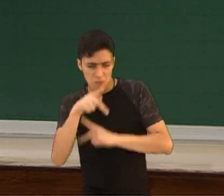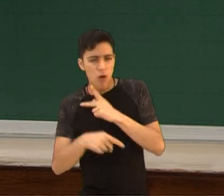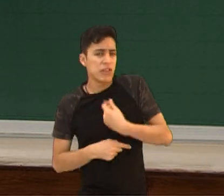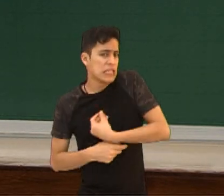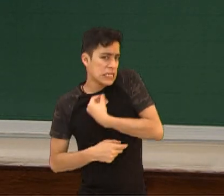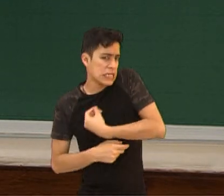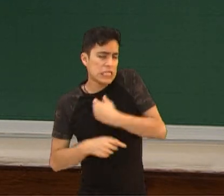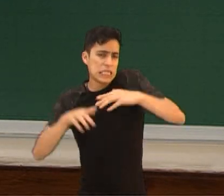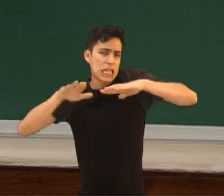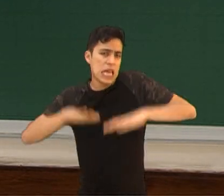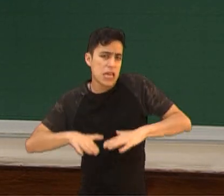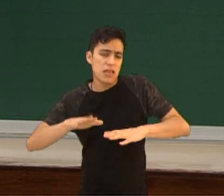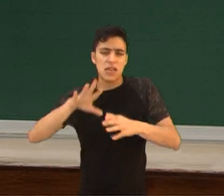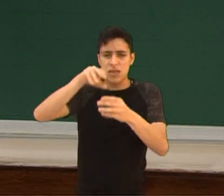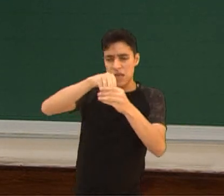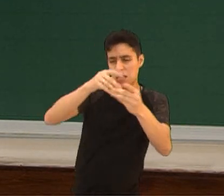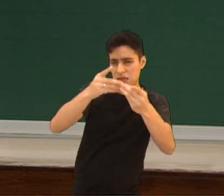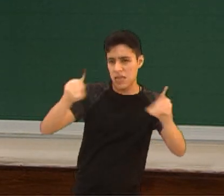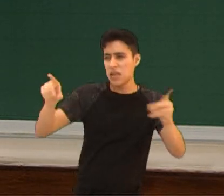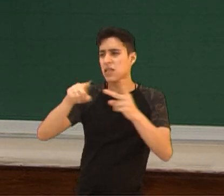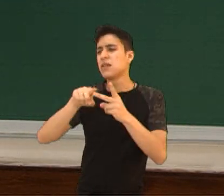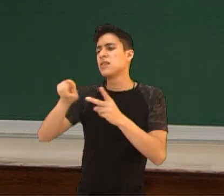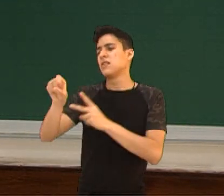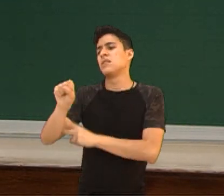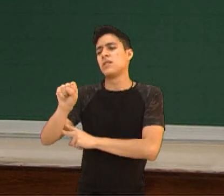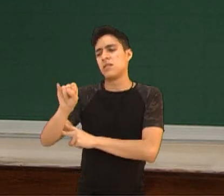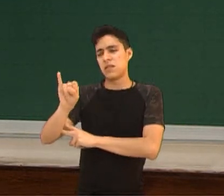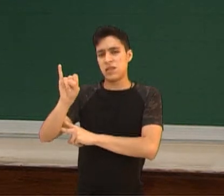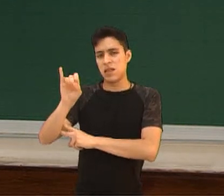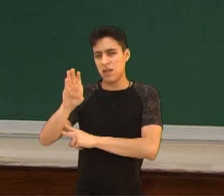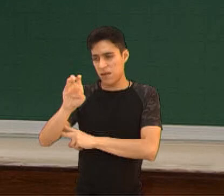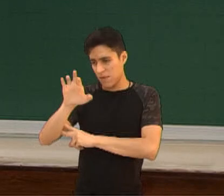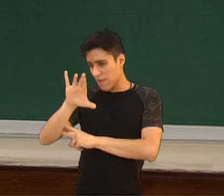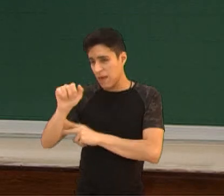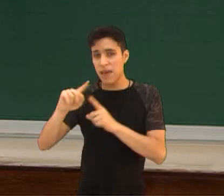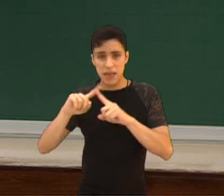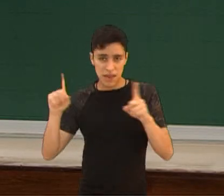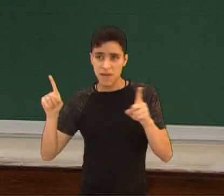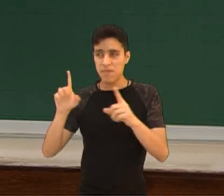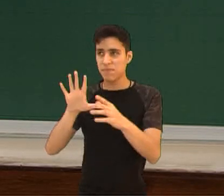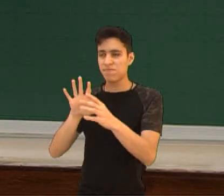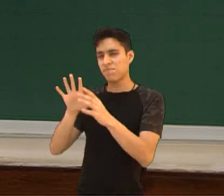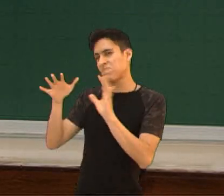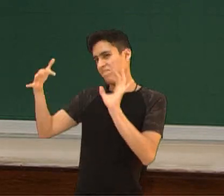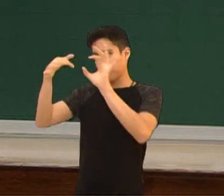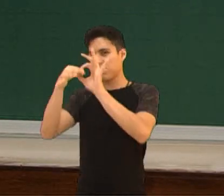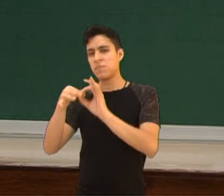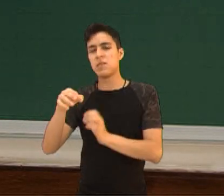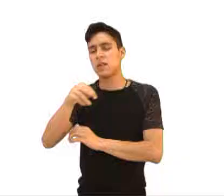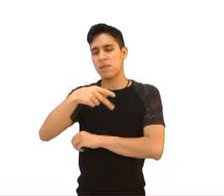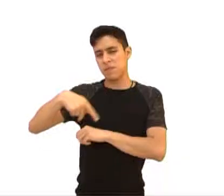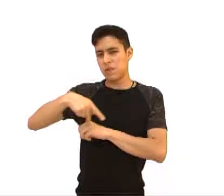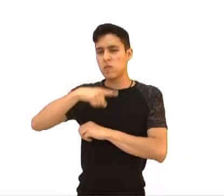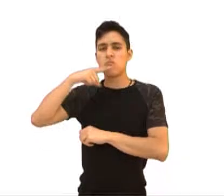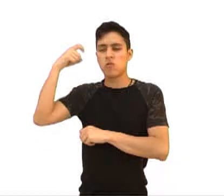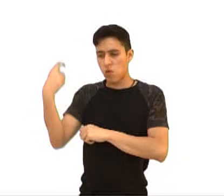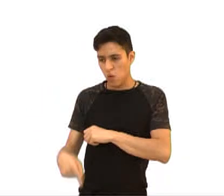da China e da Mongólia, quanto na Sibéria, que faz parte da Rússia. A Ásia